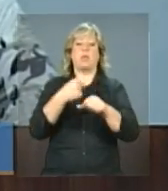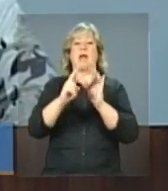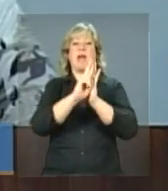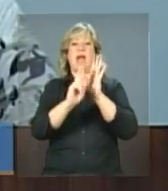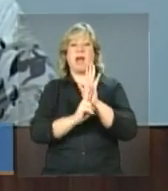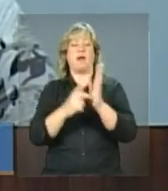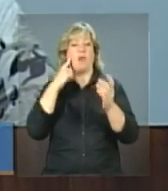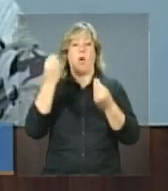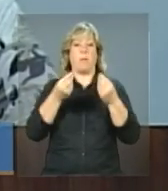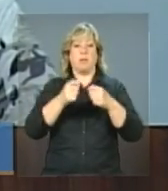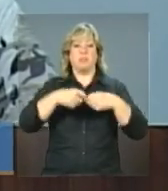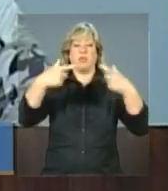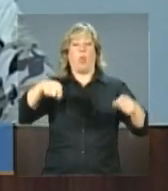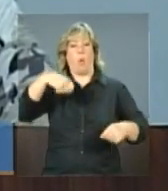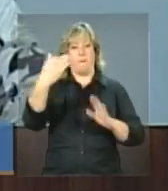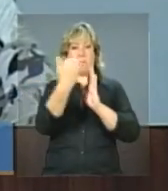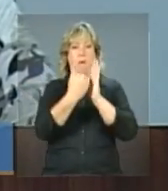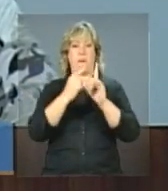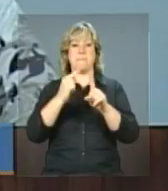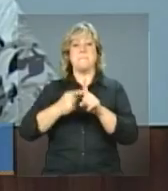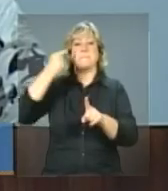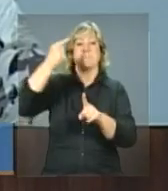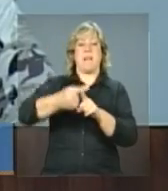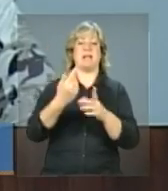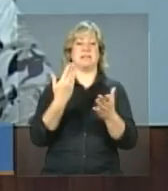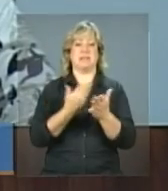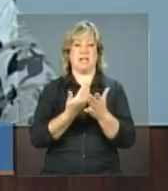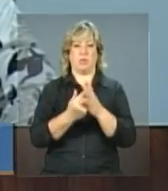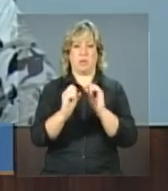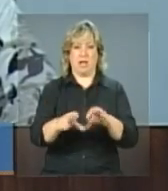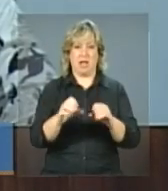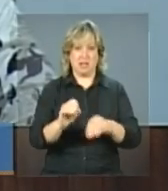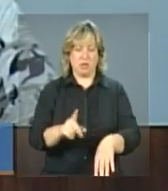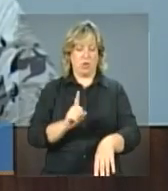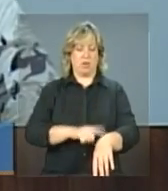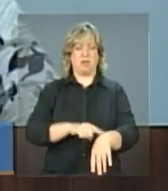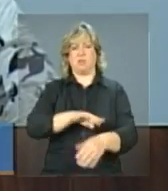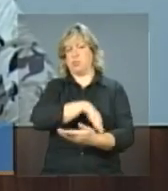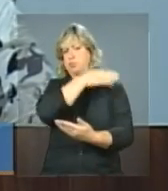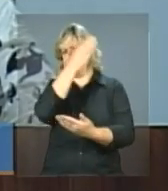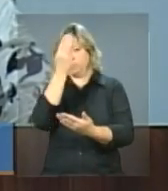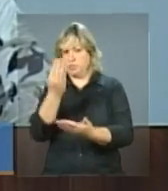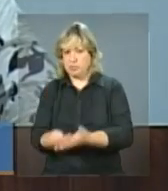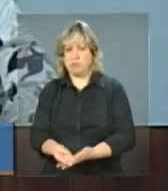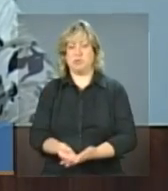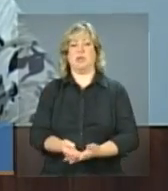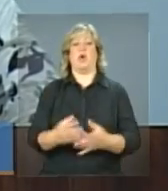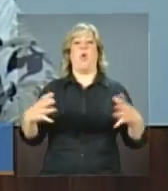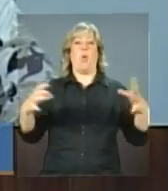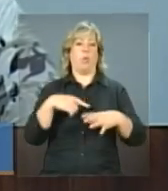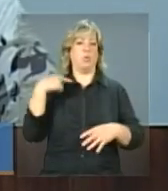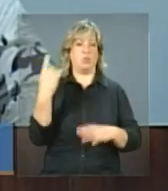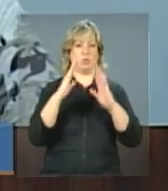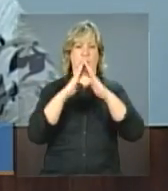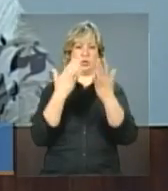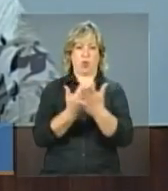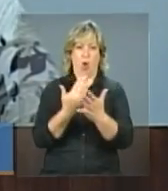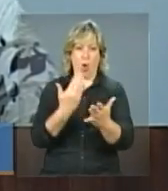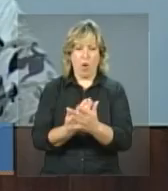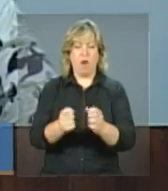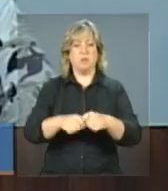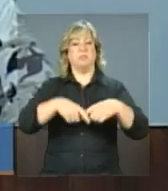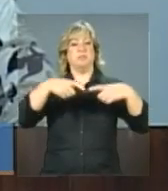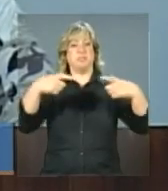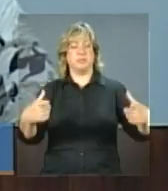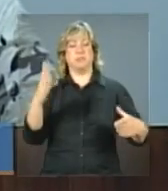exemplo, do Mais Educação, que oferece ensino em turno integral, né, para o conjunto das escolas, e amplia para o conjunto